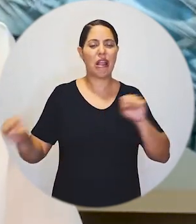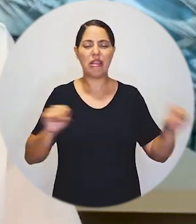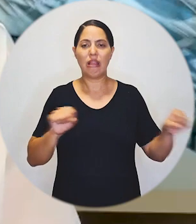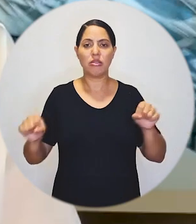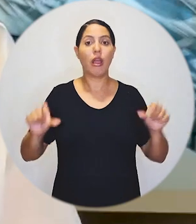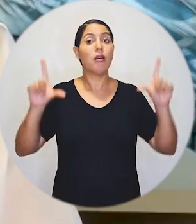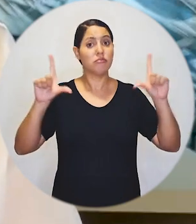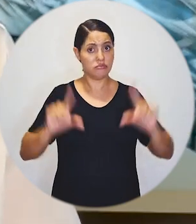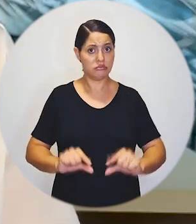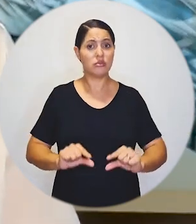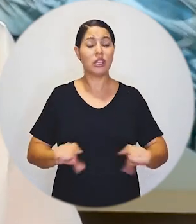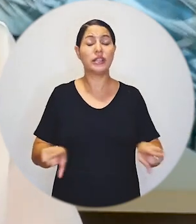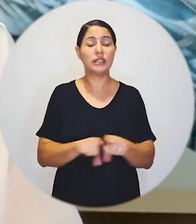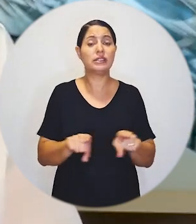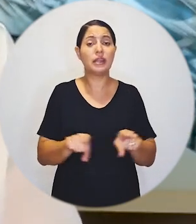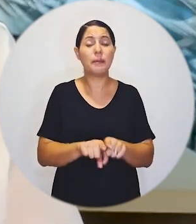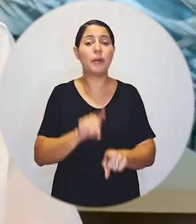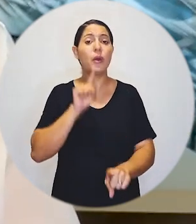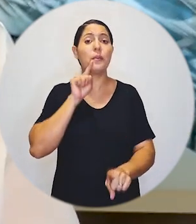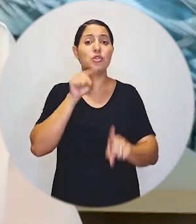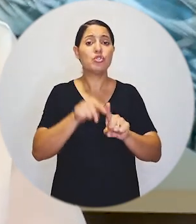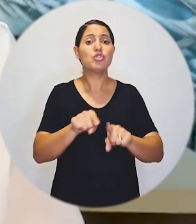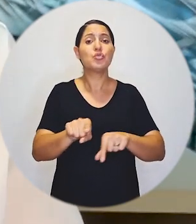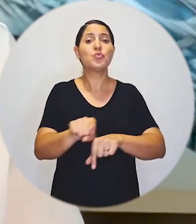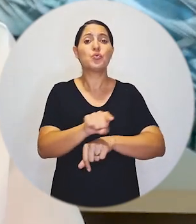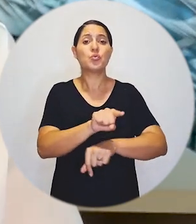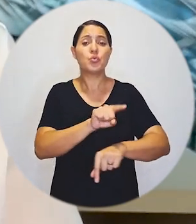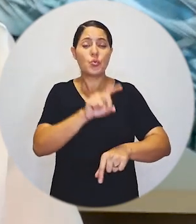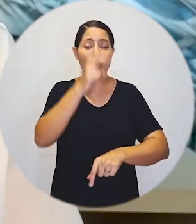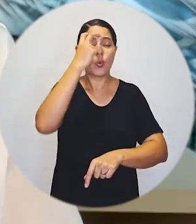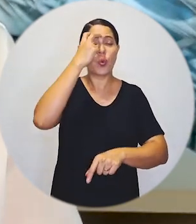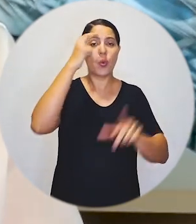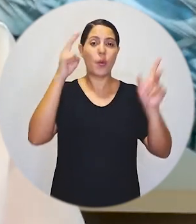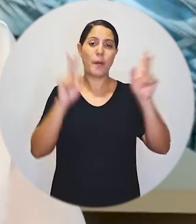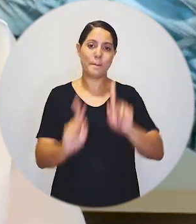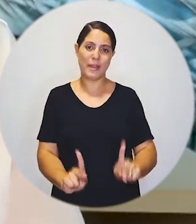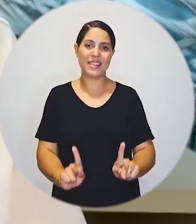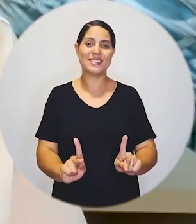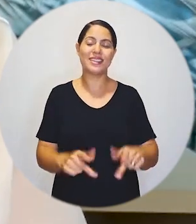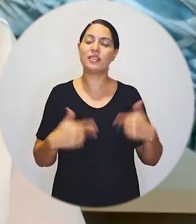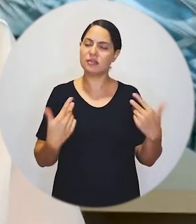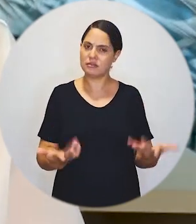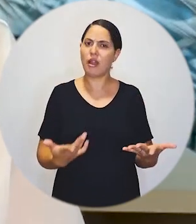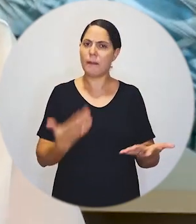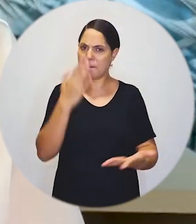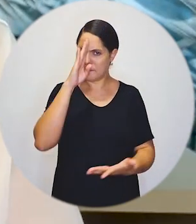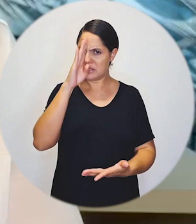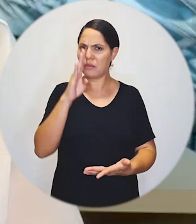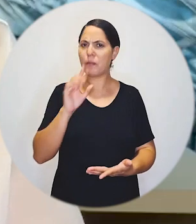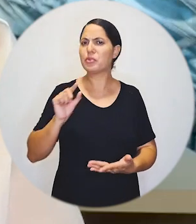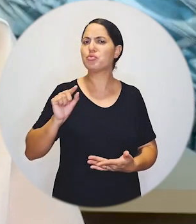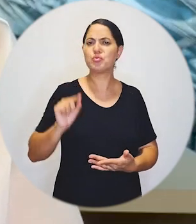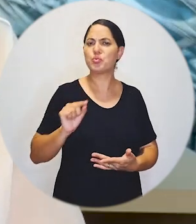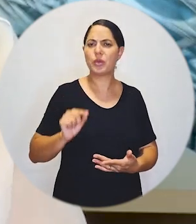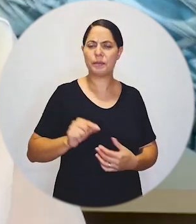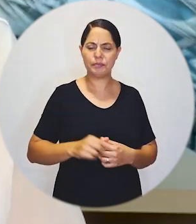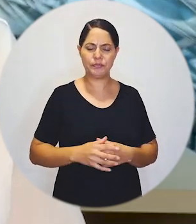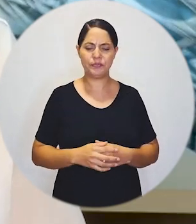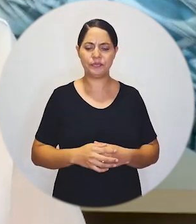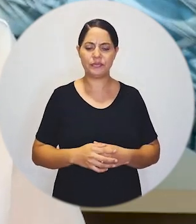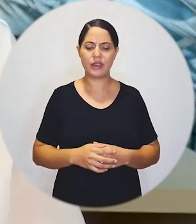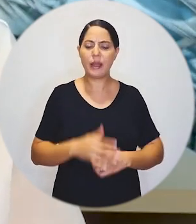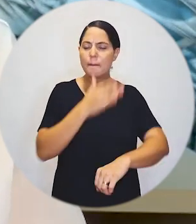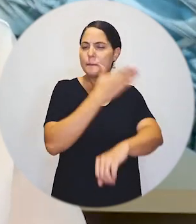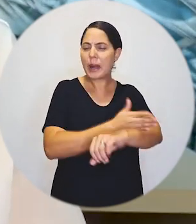menos conflituosa e mais alinhada à cultura de paz, considerando principalmente que para